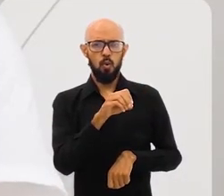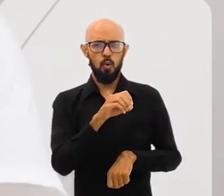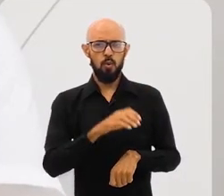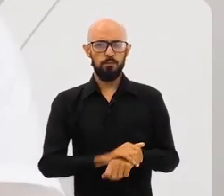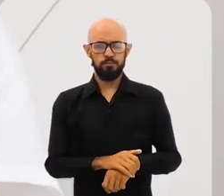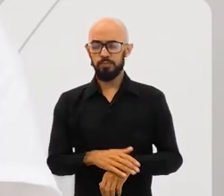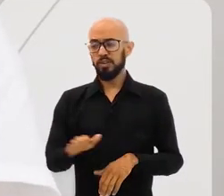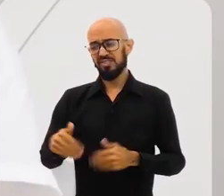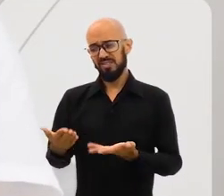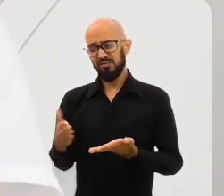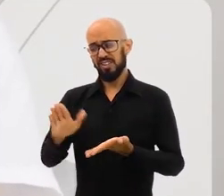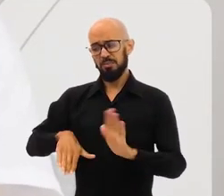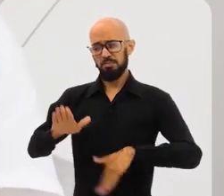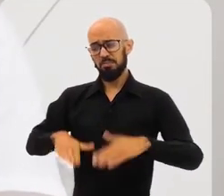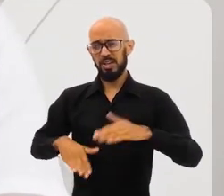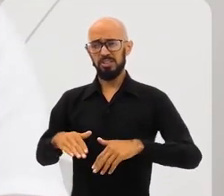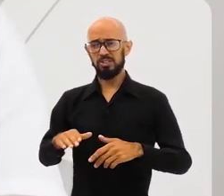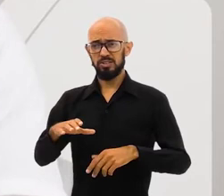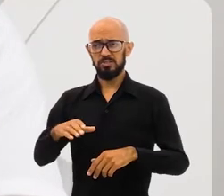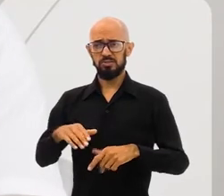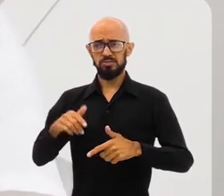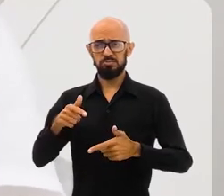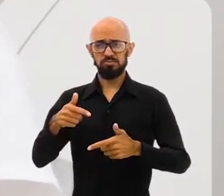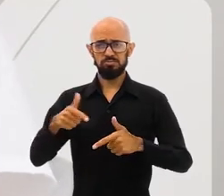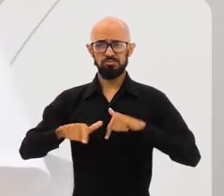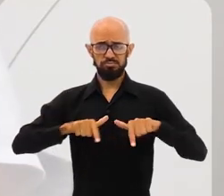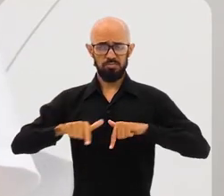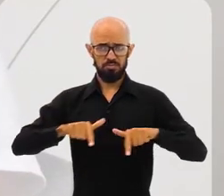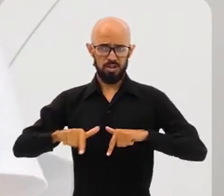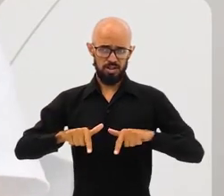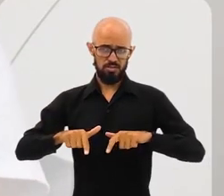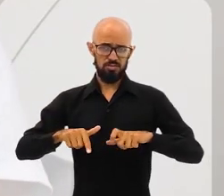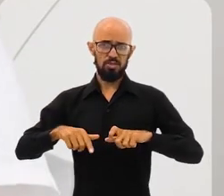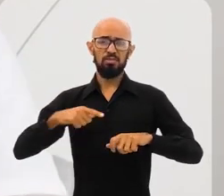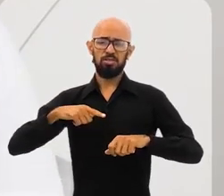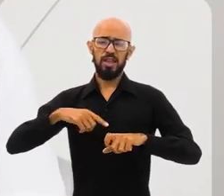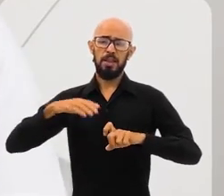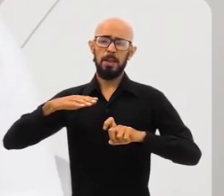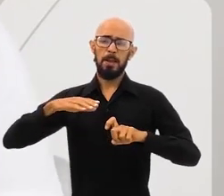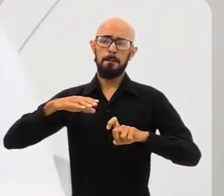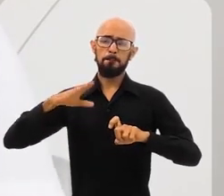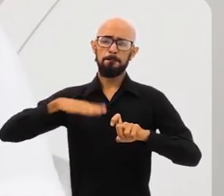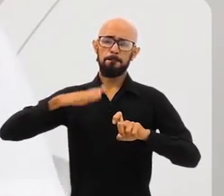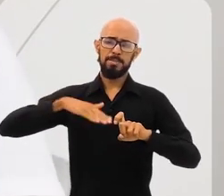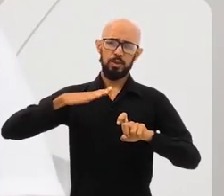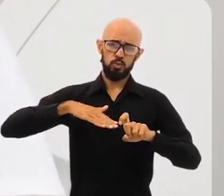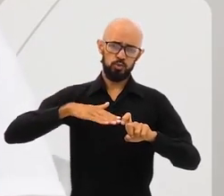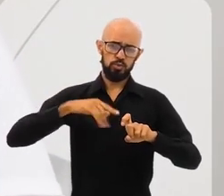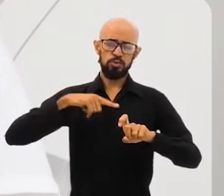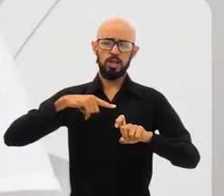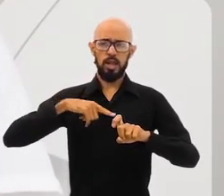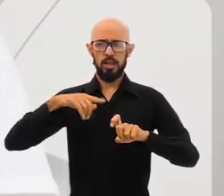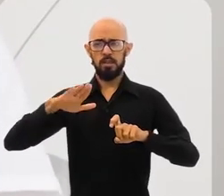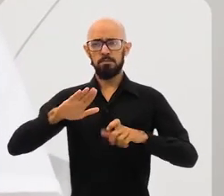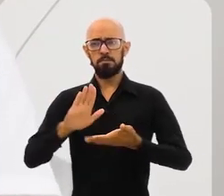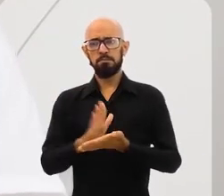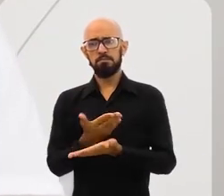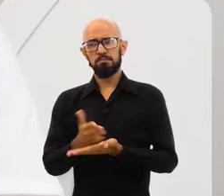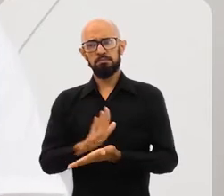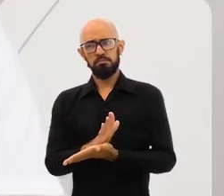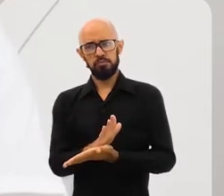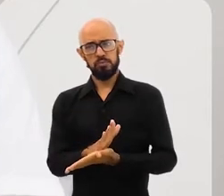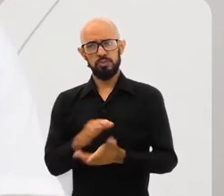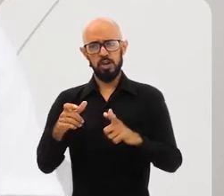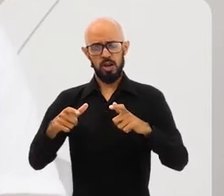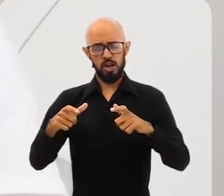existe alguns mitos e precisam ter alguns anos de ser determinado a família ou seja são alguns mitos que são